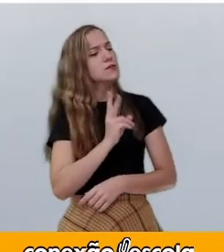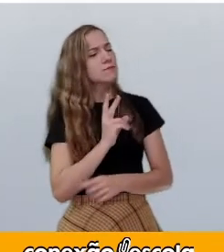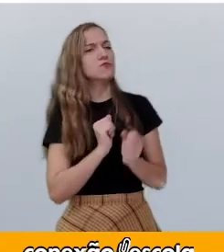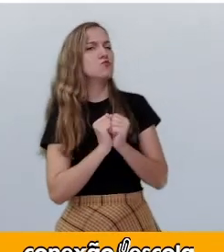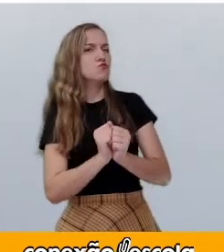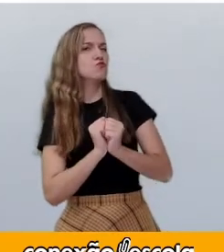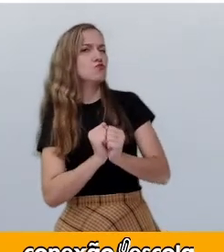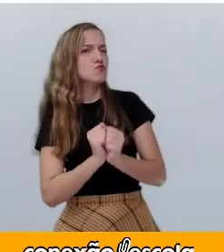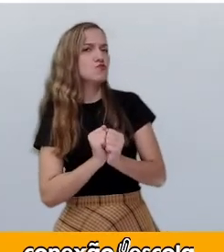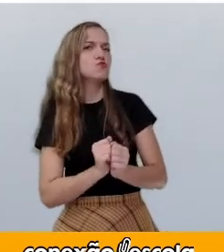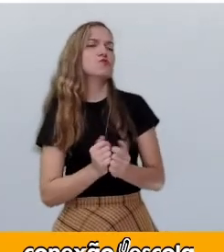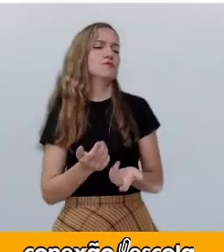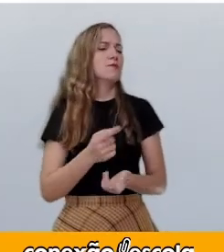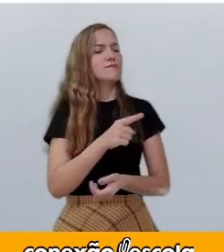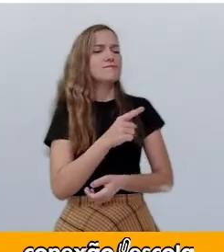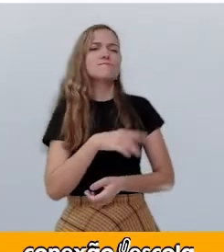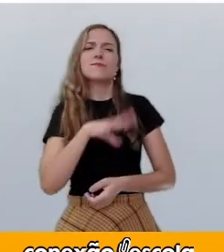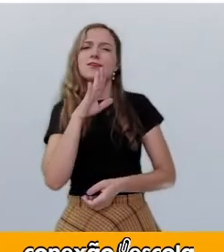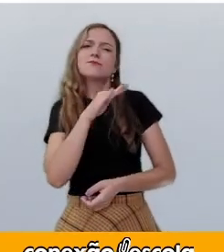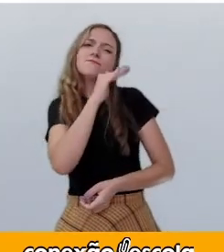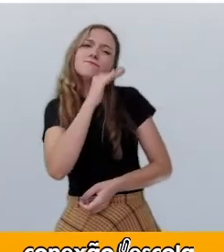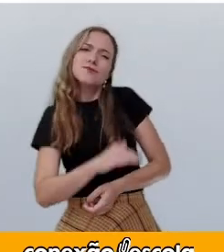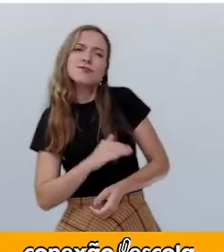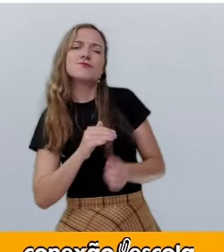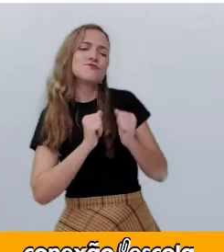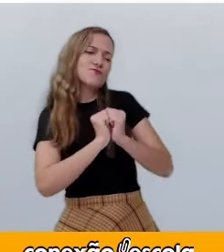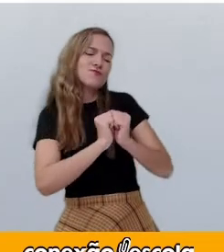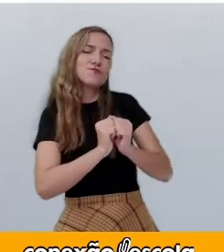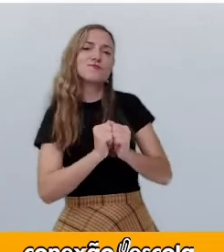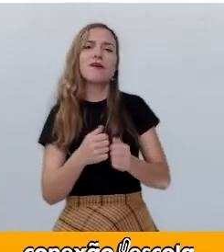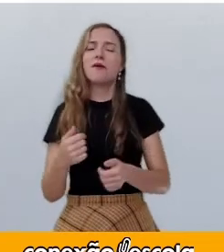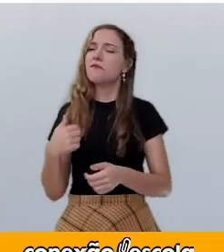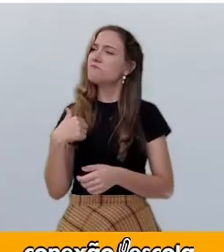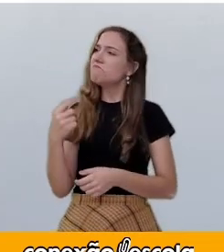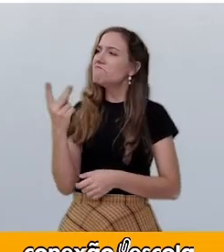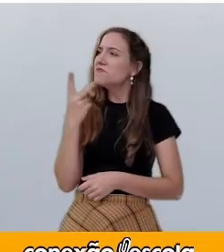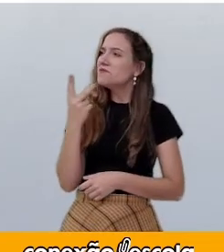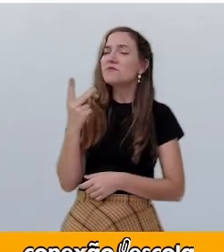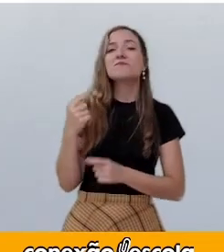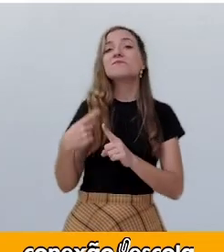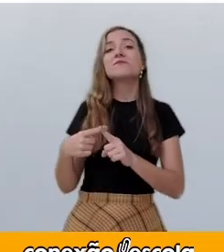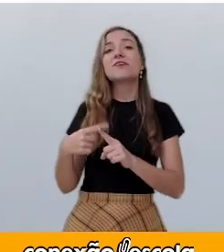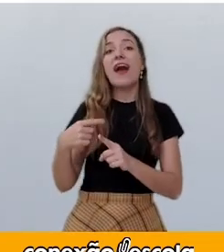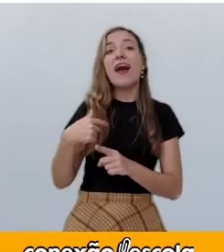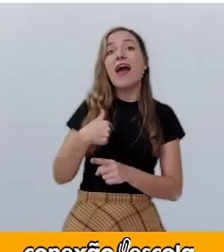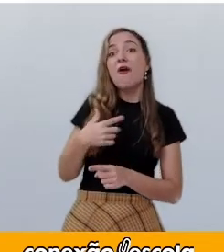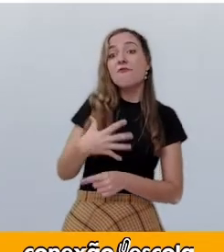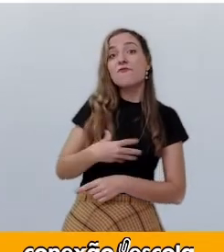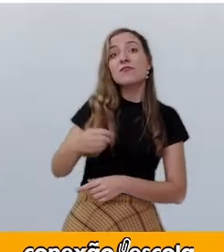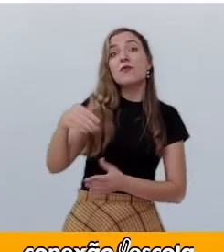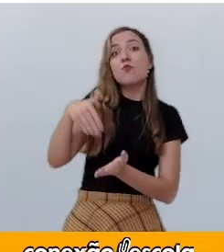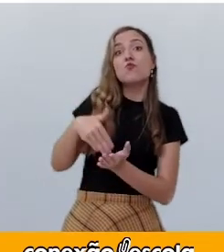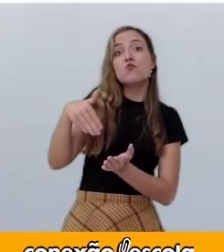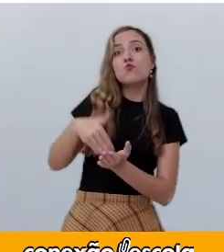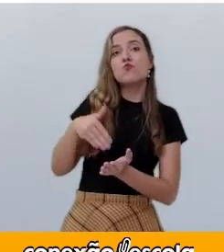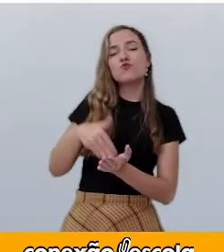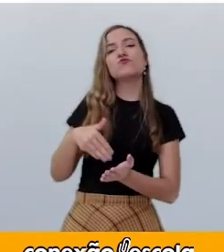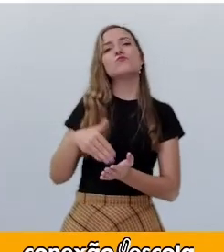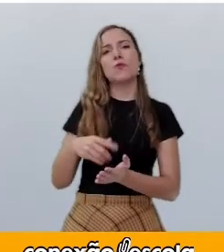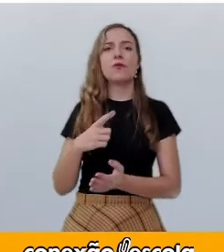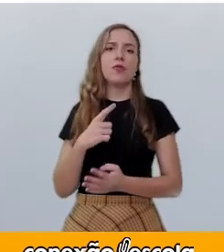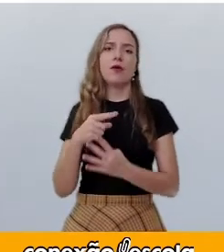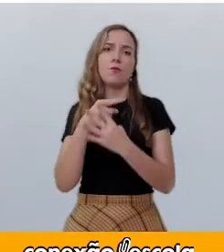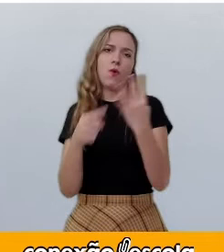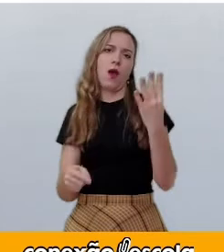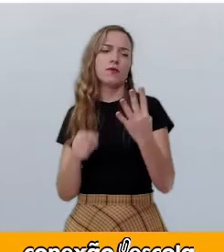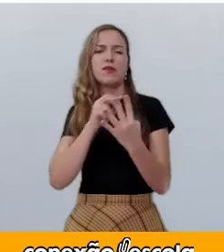dela sua caçulinha falava isso porque eu sou a filha mais nova de quatro